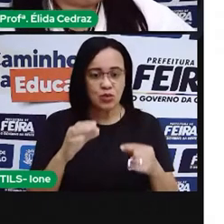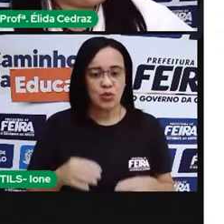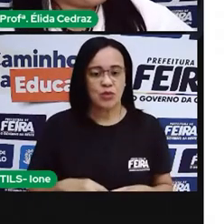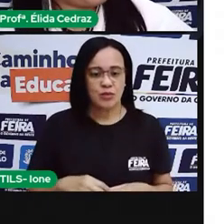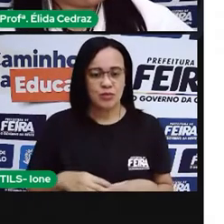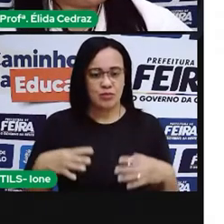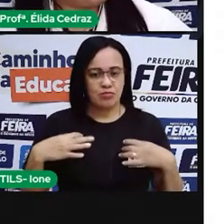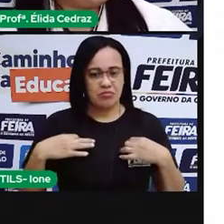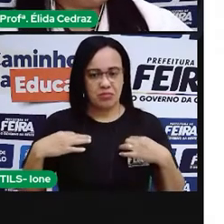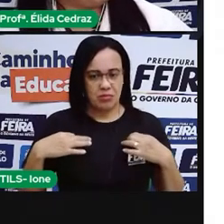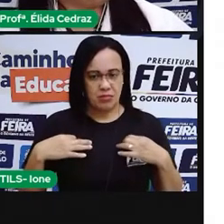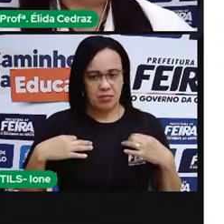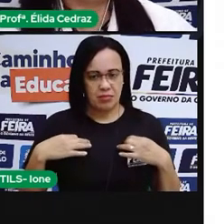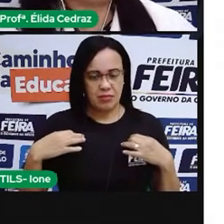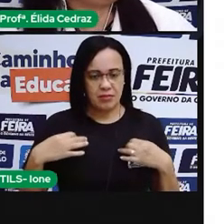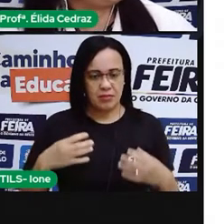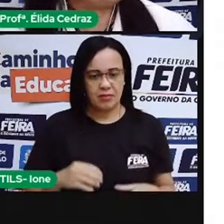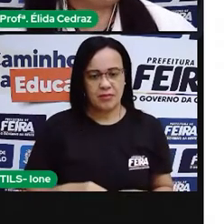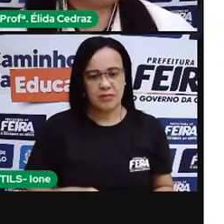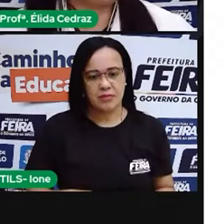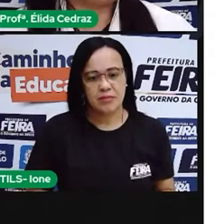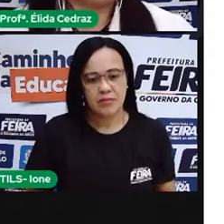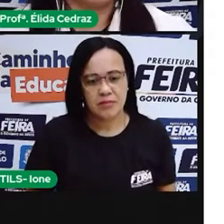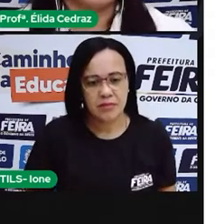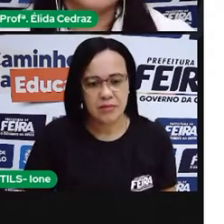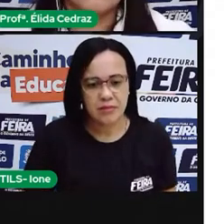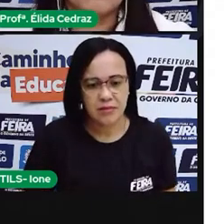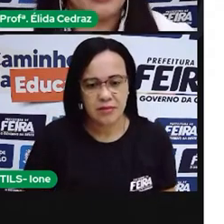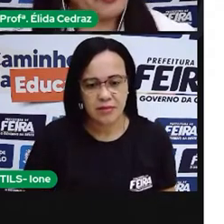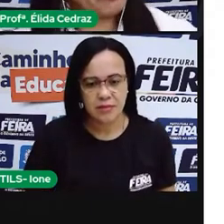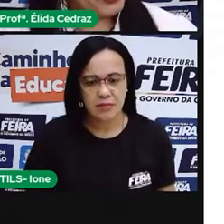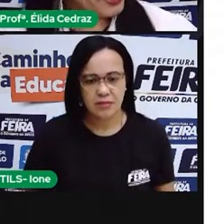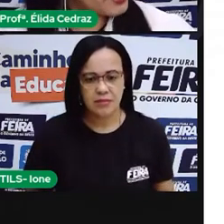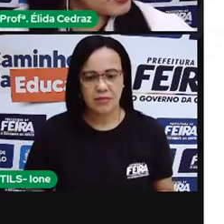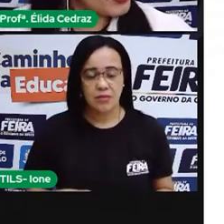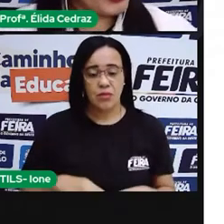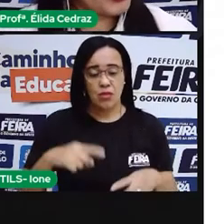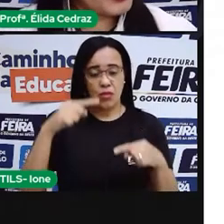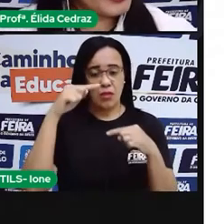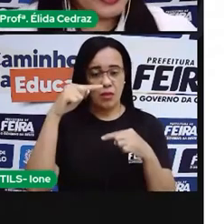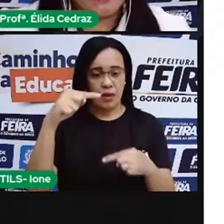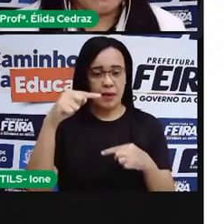isso aí bem rápido? E aí? Por que